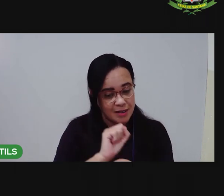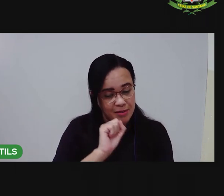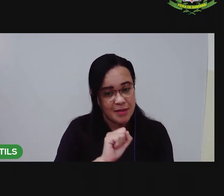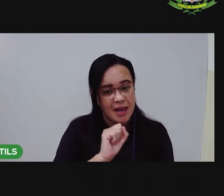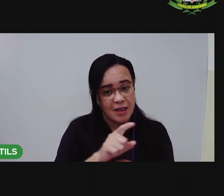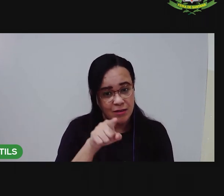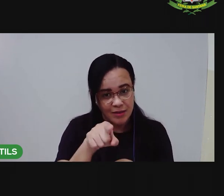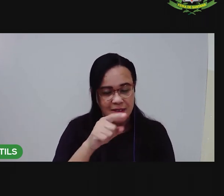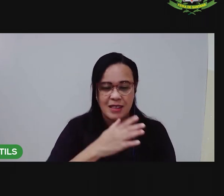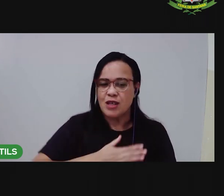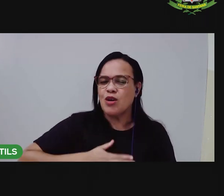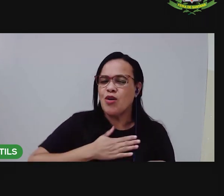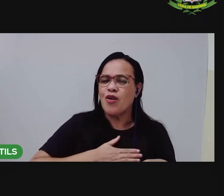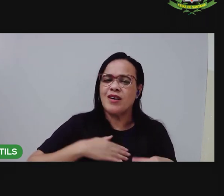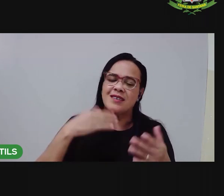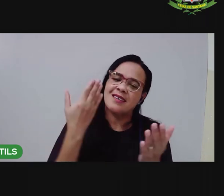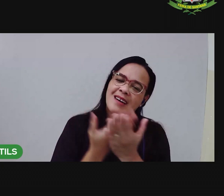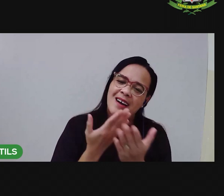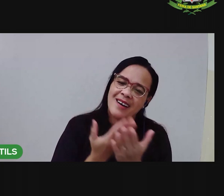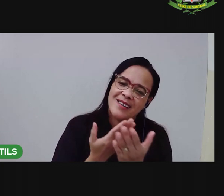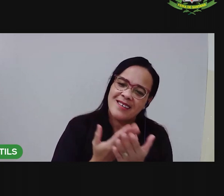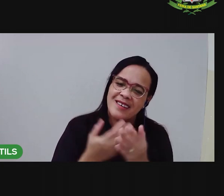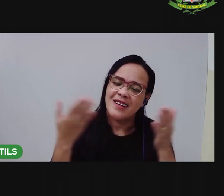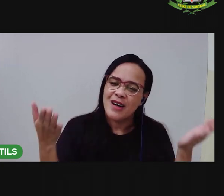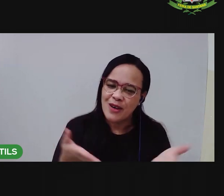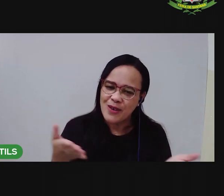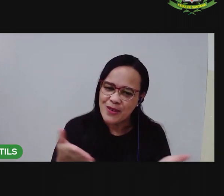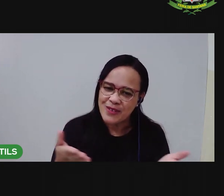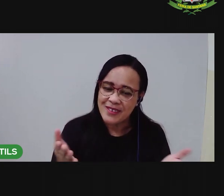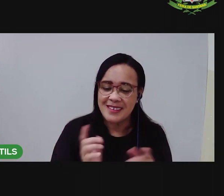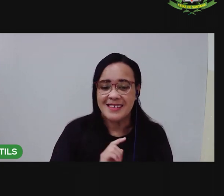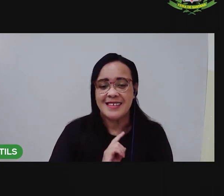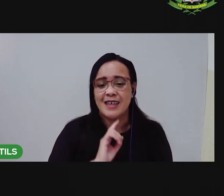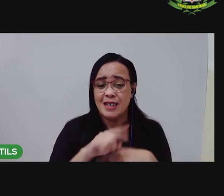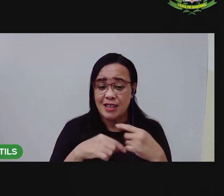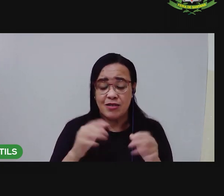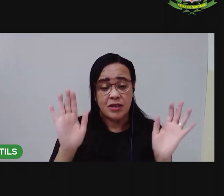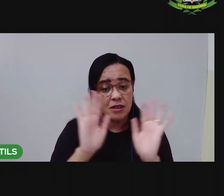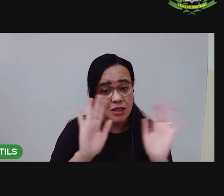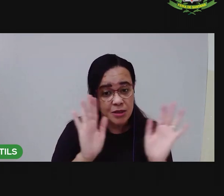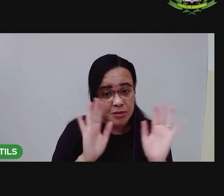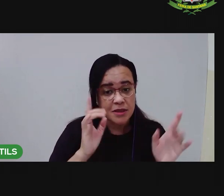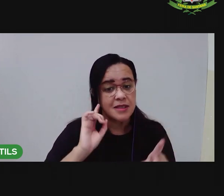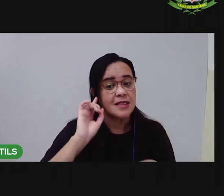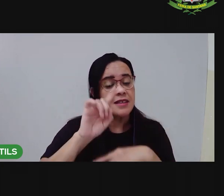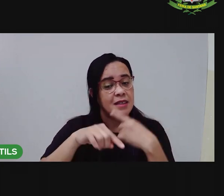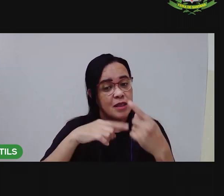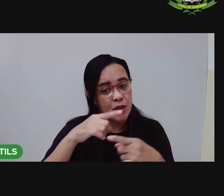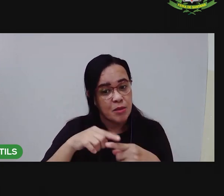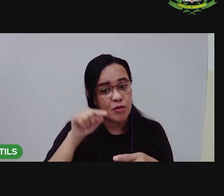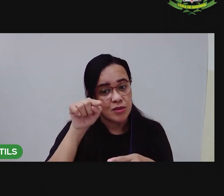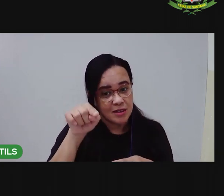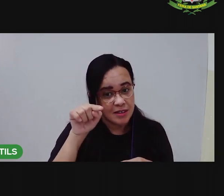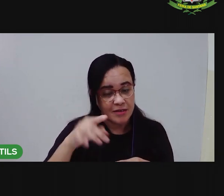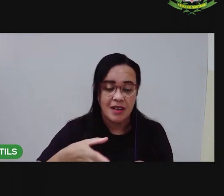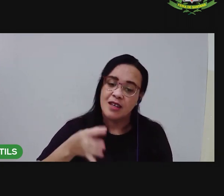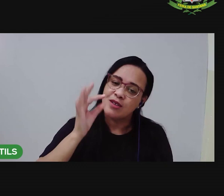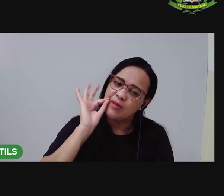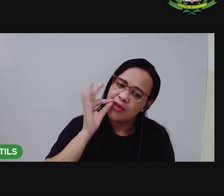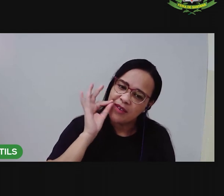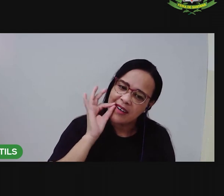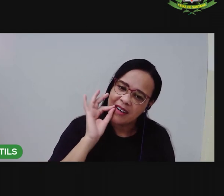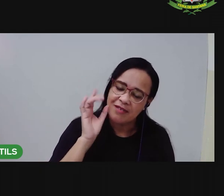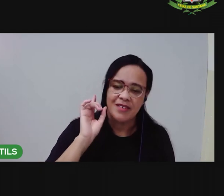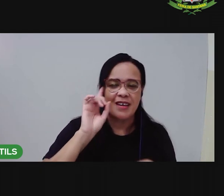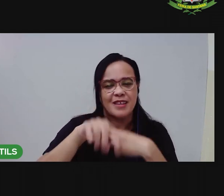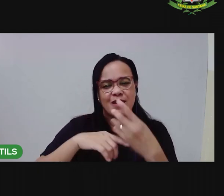se despedir agora. Vou deixar você ir ali tomar um café e depois a gente se encontra